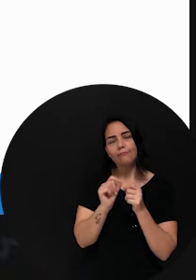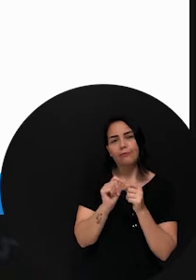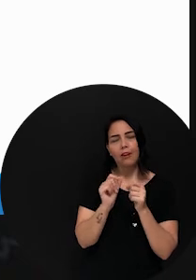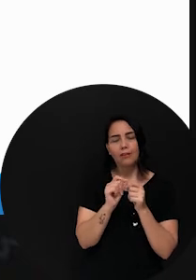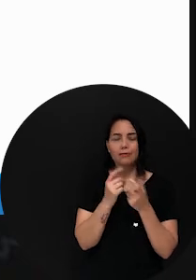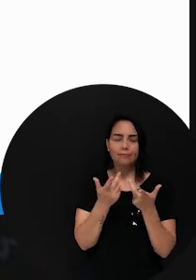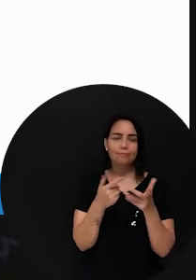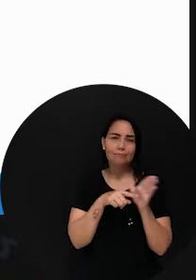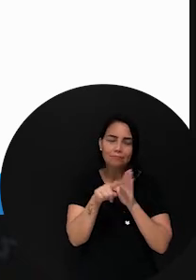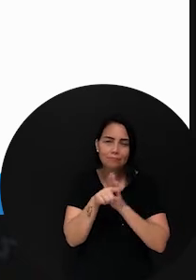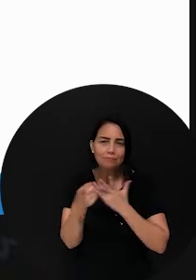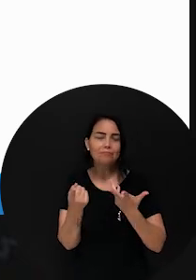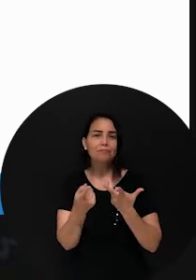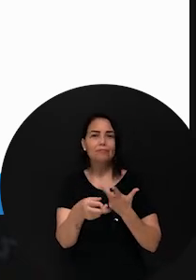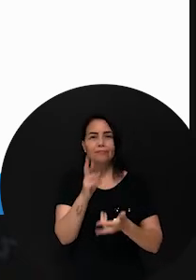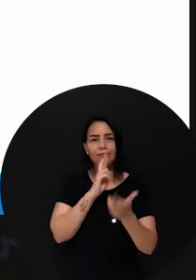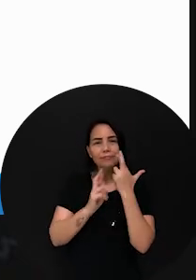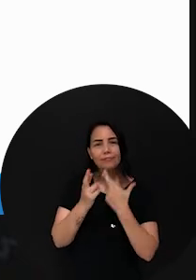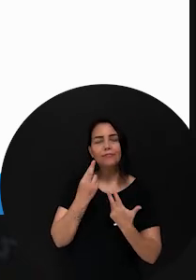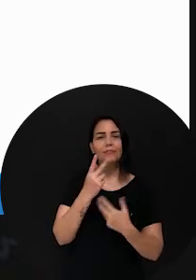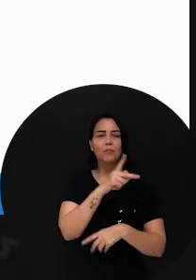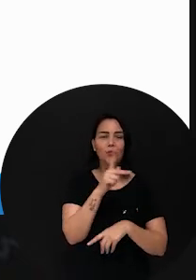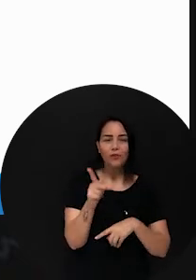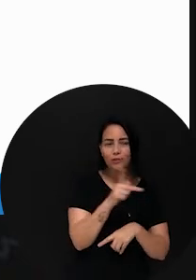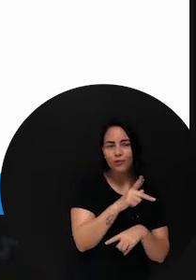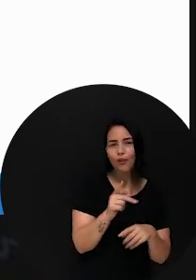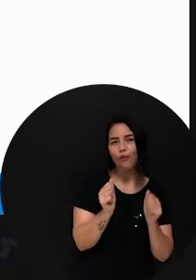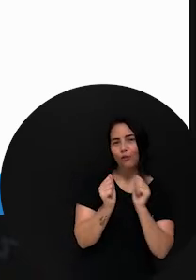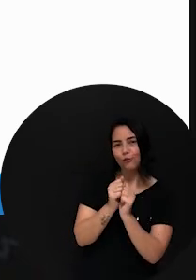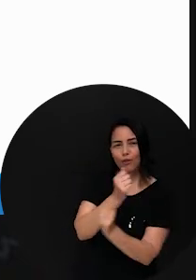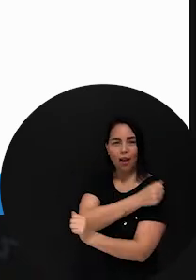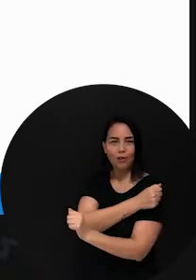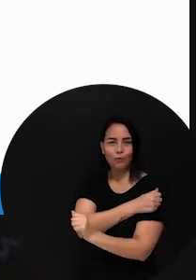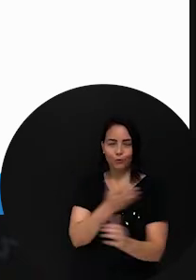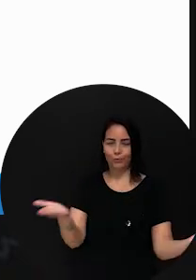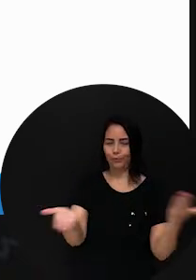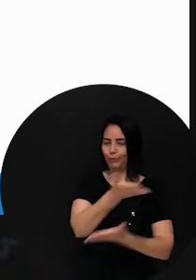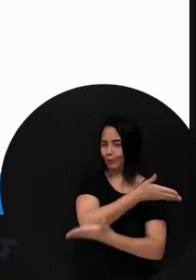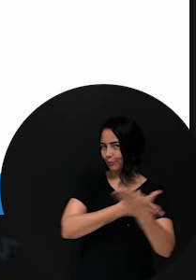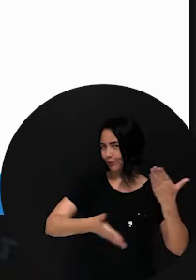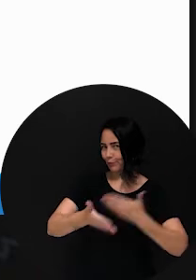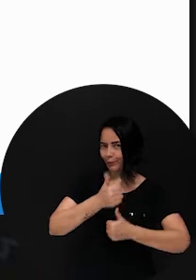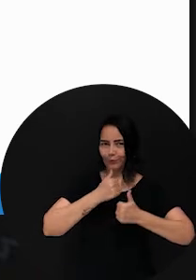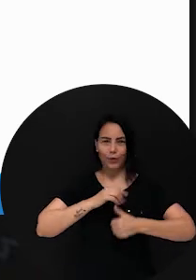nessa entrevista dos professores com os alunos.